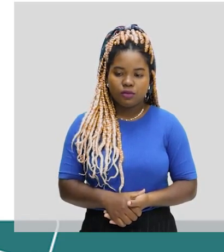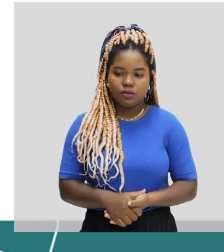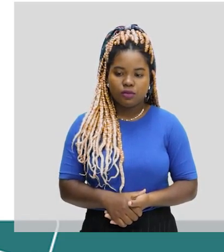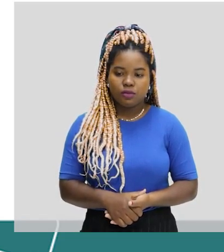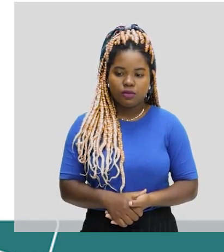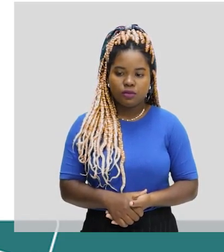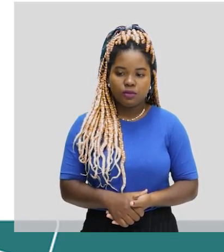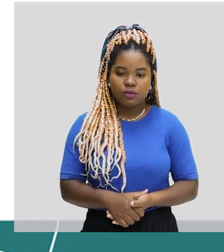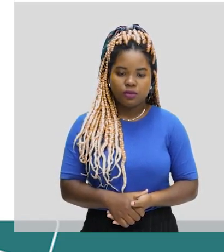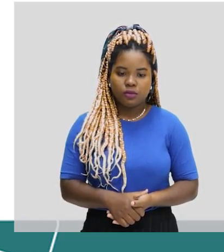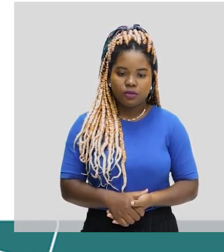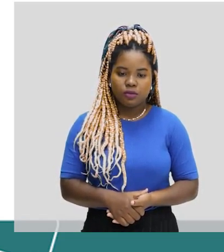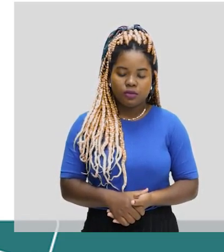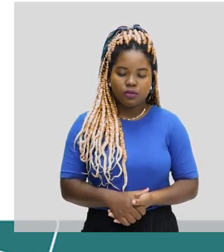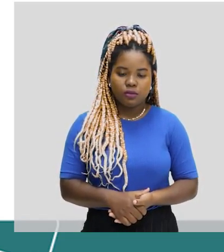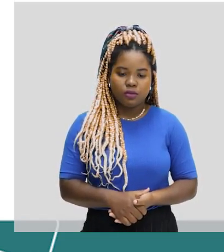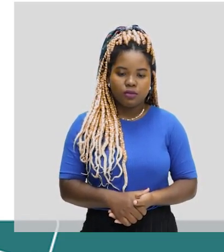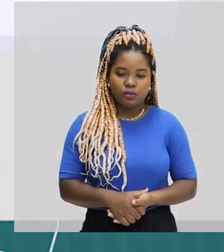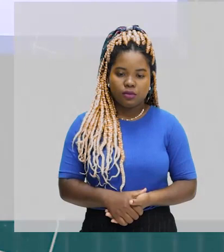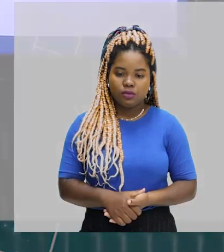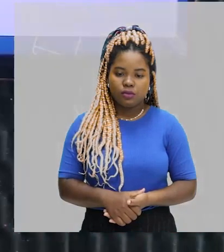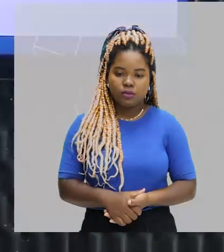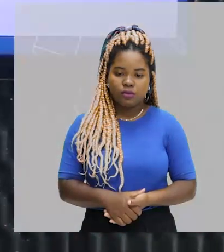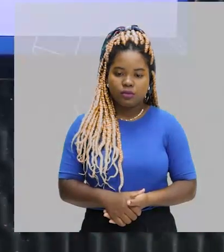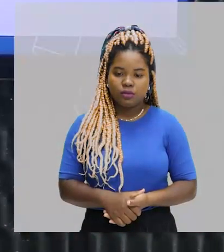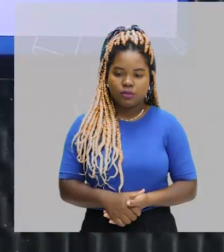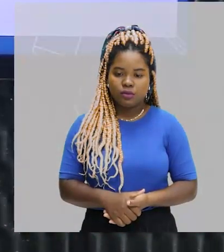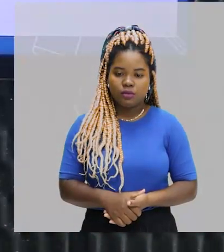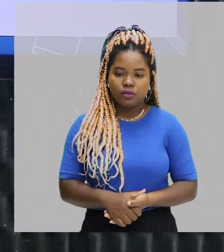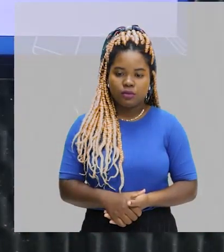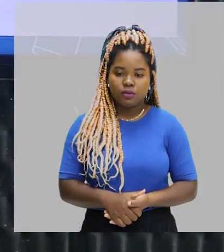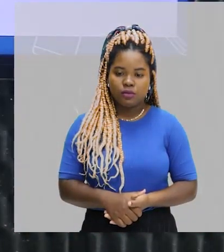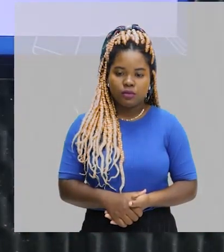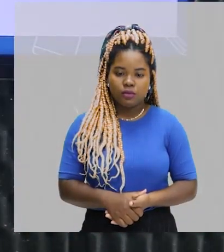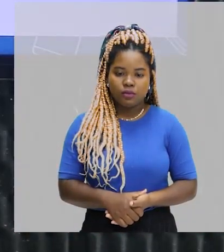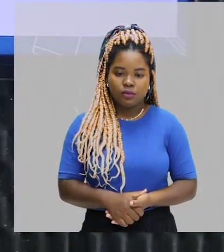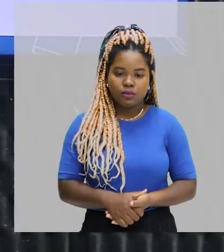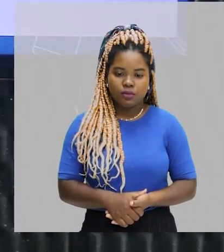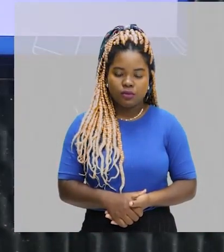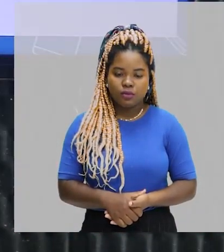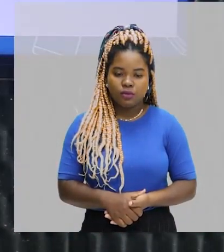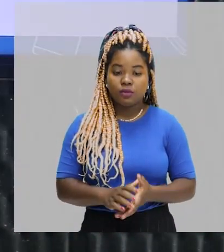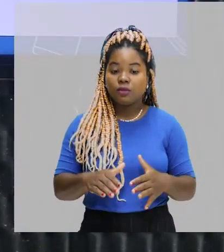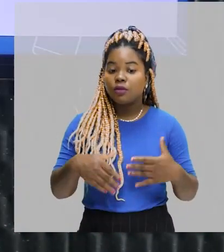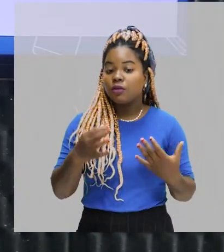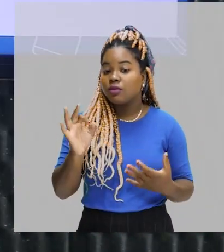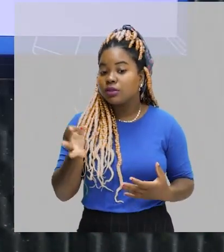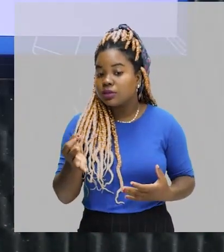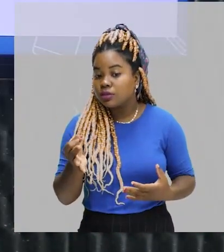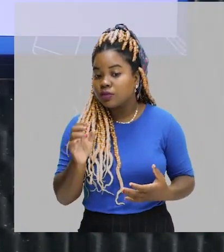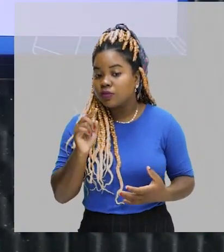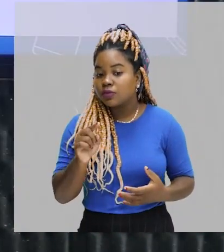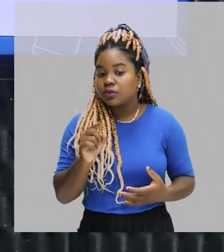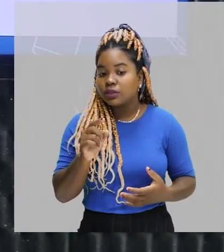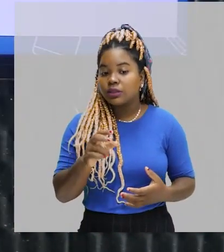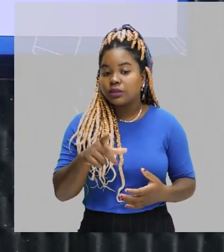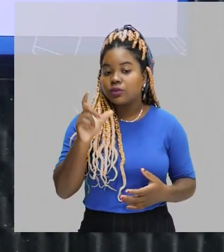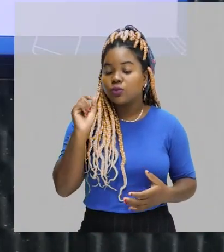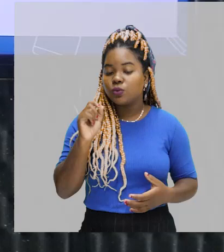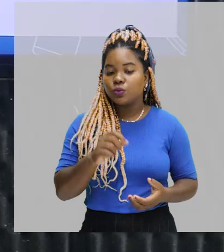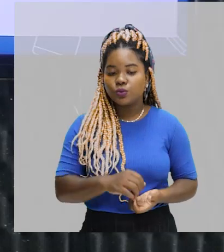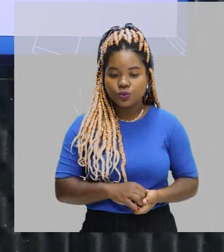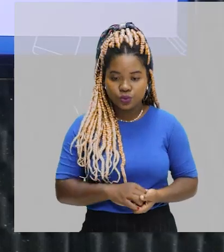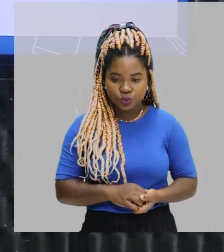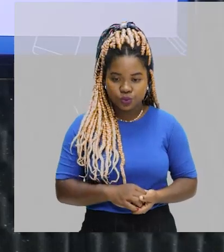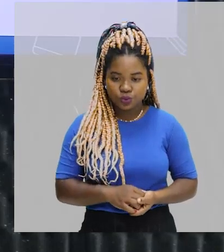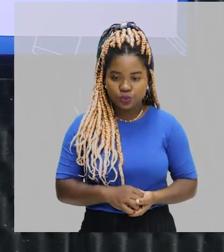incomodar com a elaboração dos testes, poder ficar tranquilo. Qual alternativa aí você marcaria?